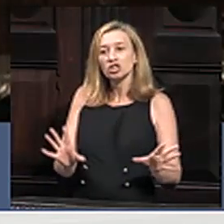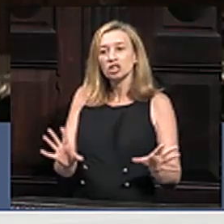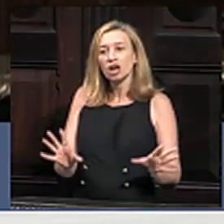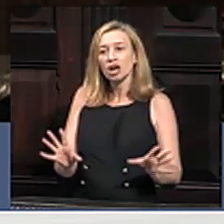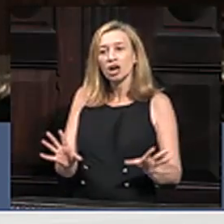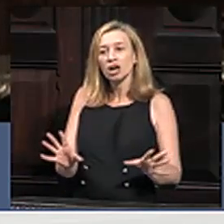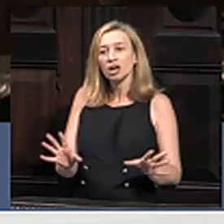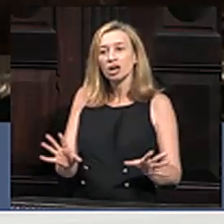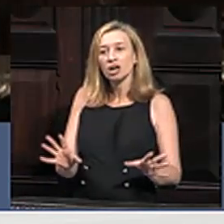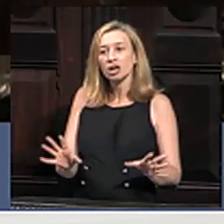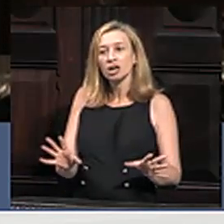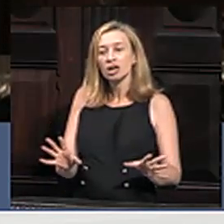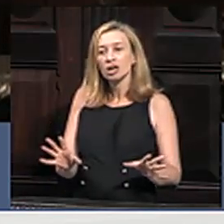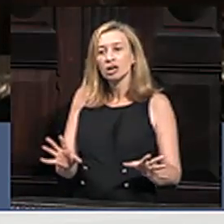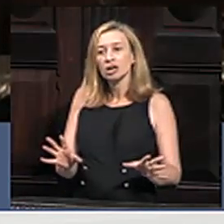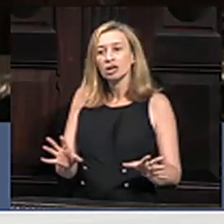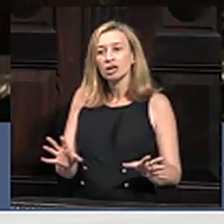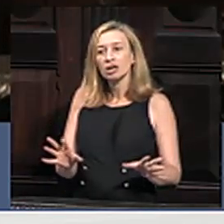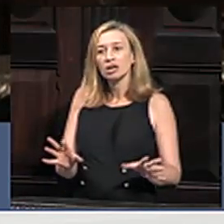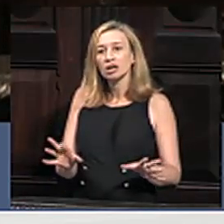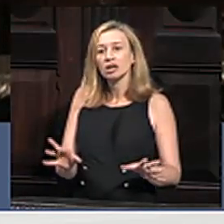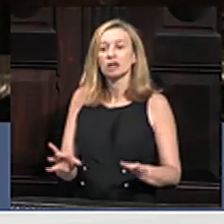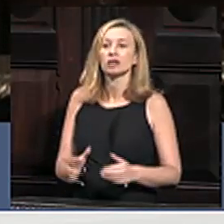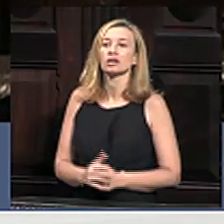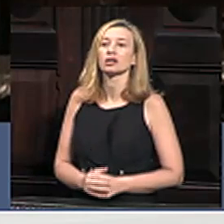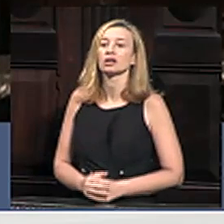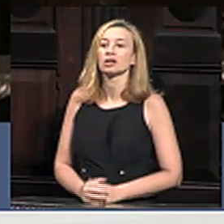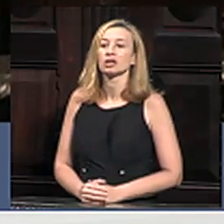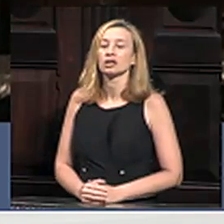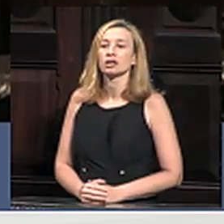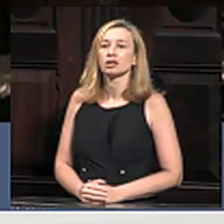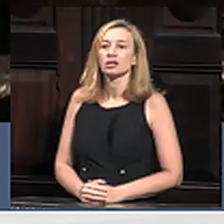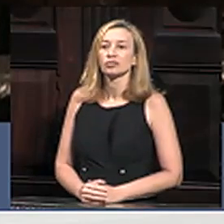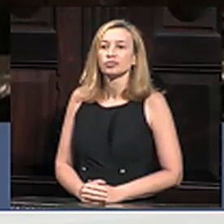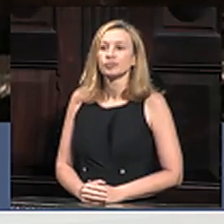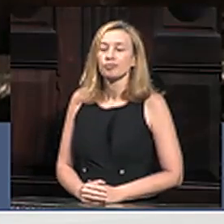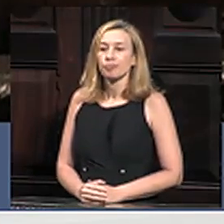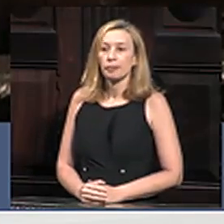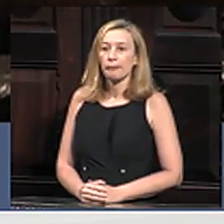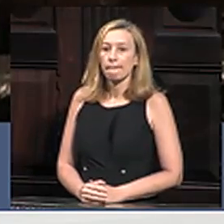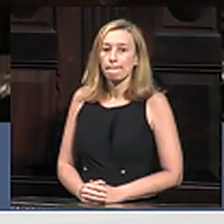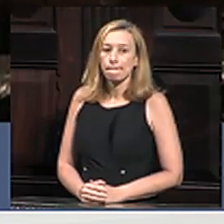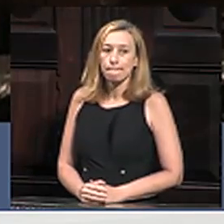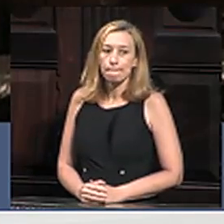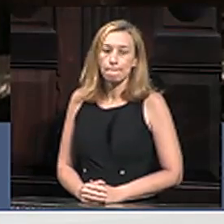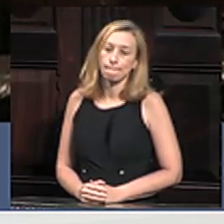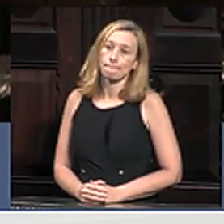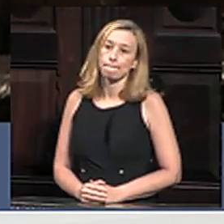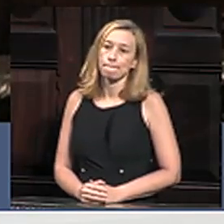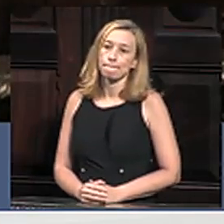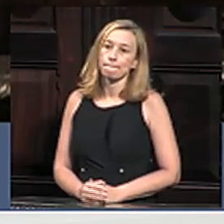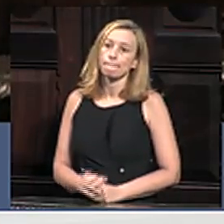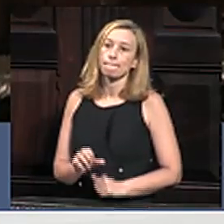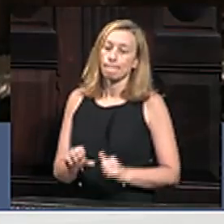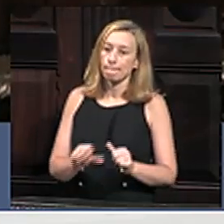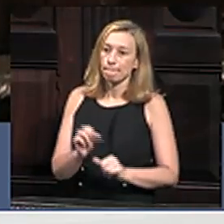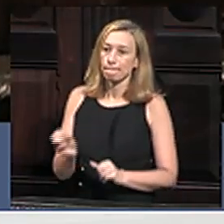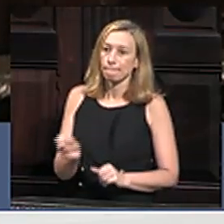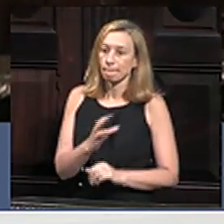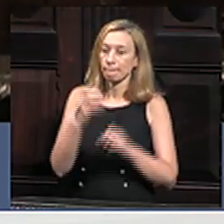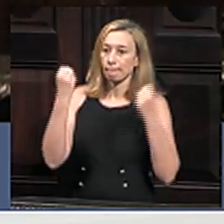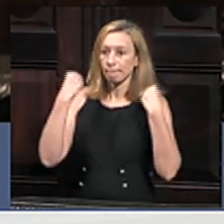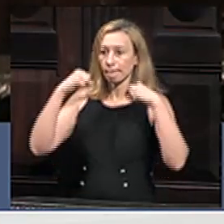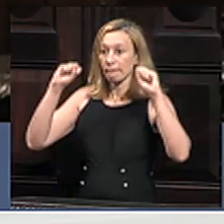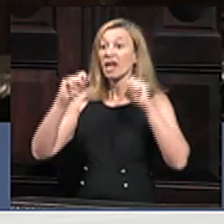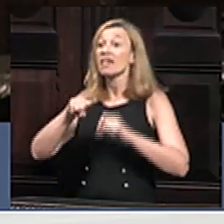Previdência. A pressão que vem de fora, inclusive, para que seja feita a